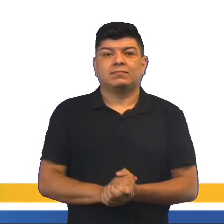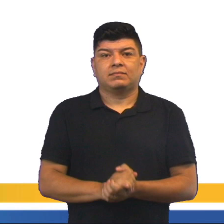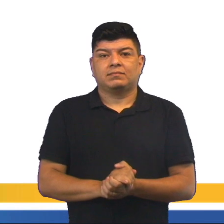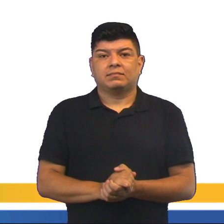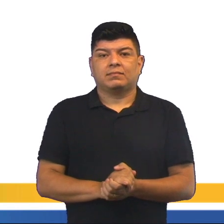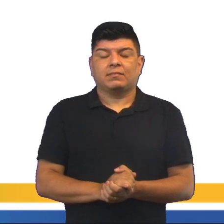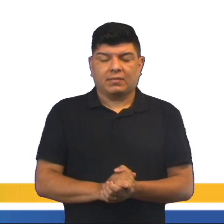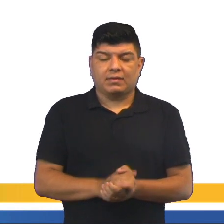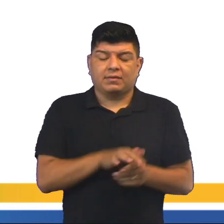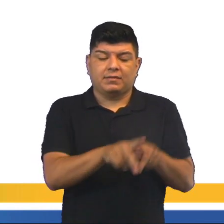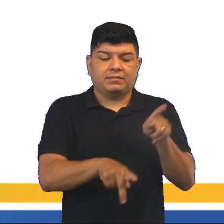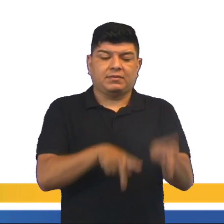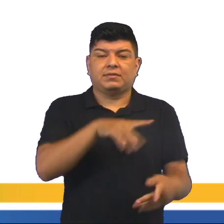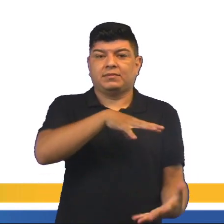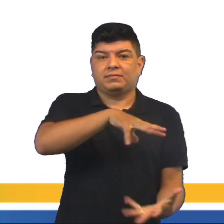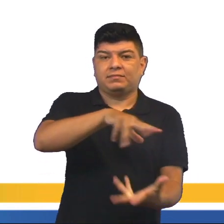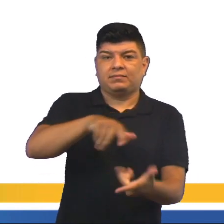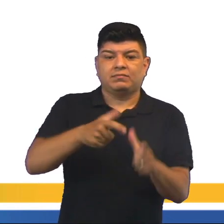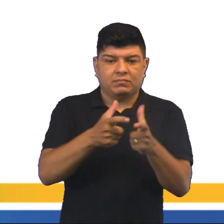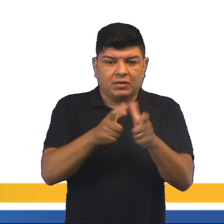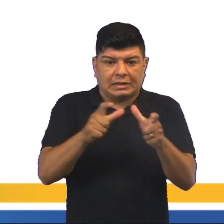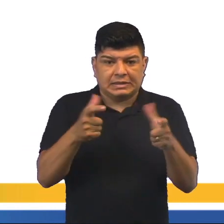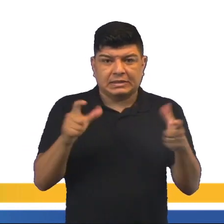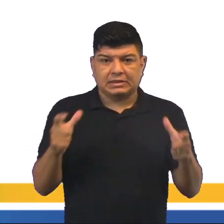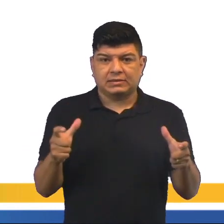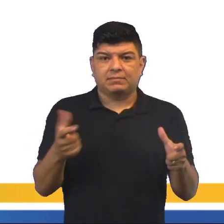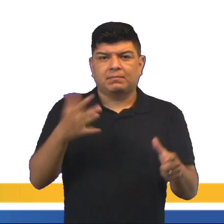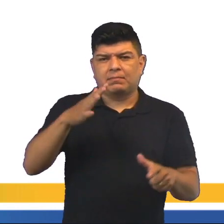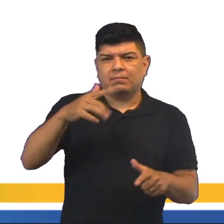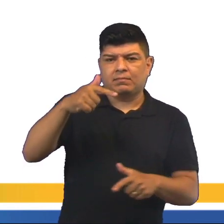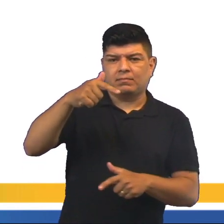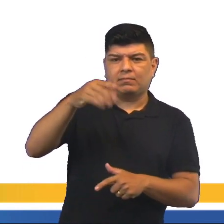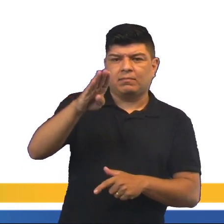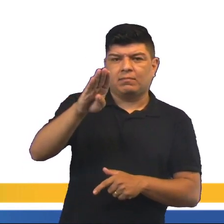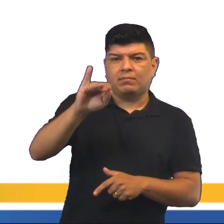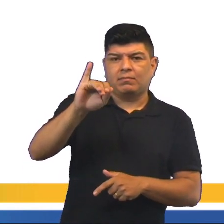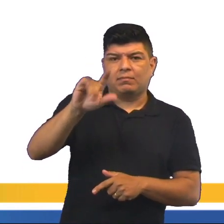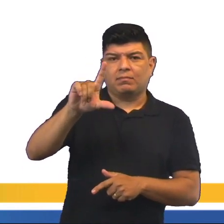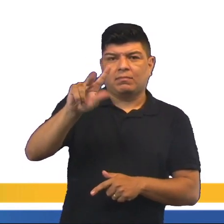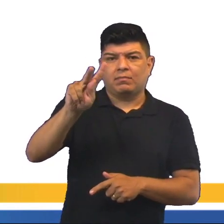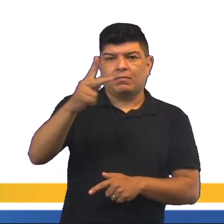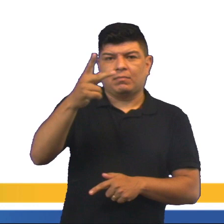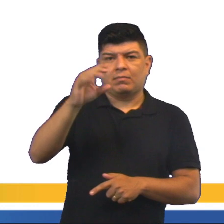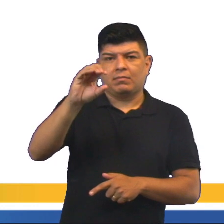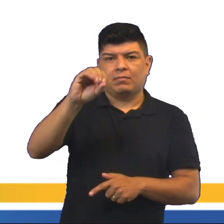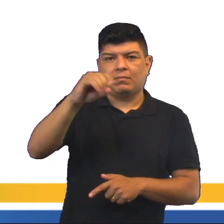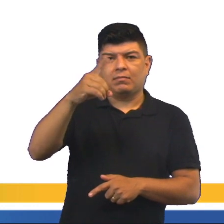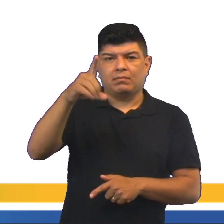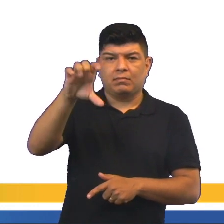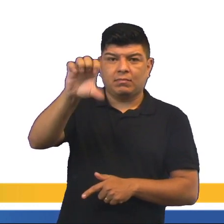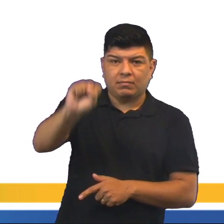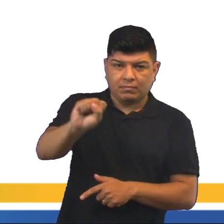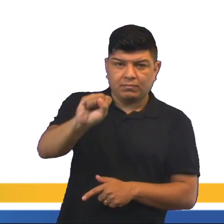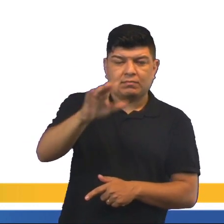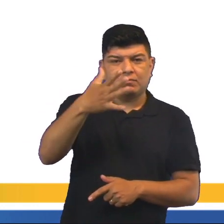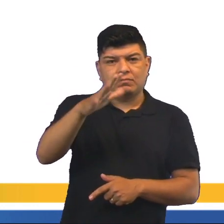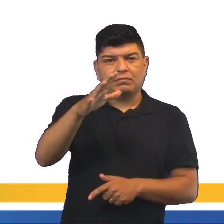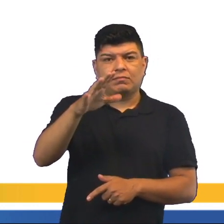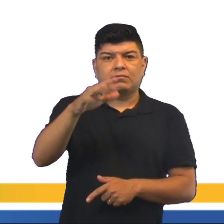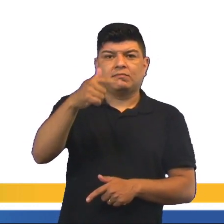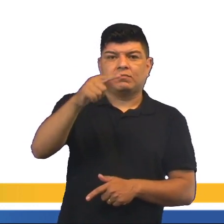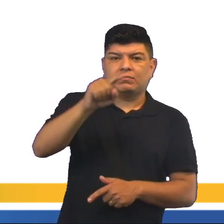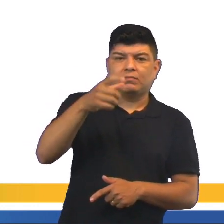A população mundial, ela continua crescendo, chegando a 7 bilhões em 2011 e em 2020 a